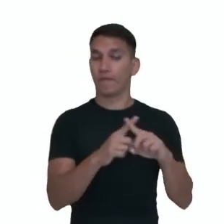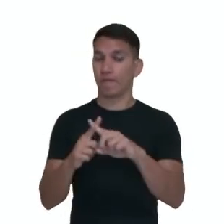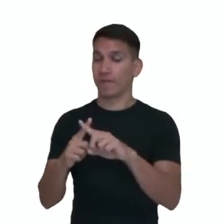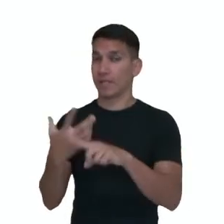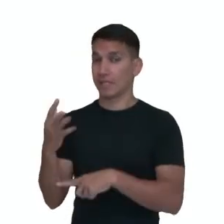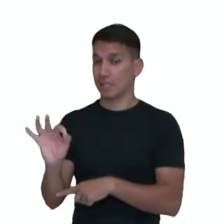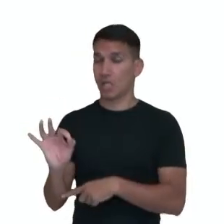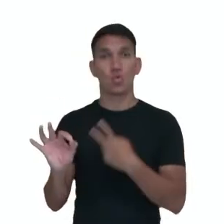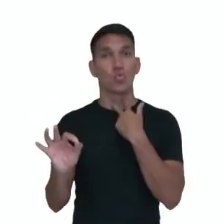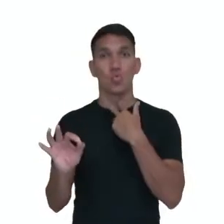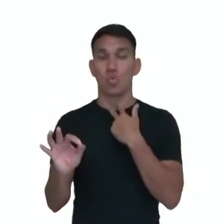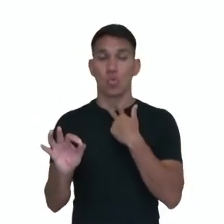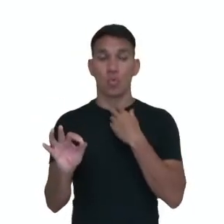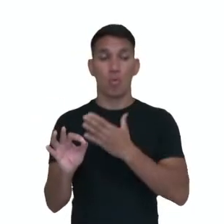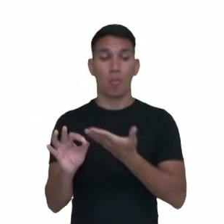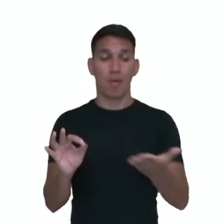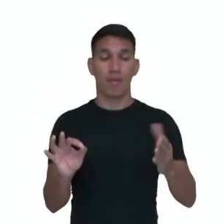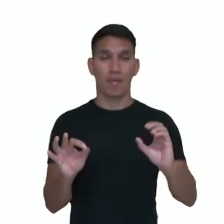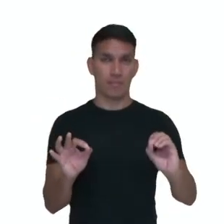com zero.